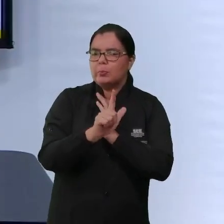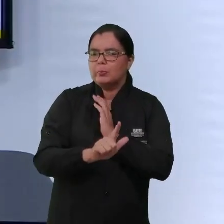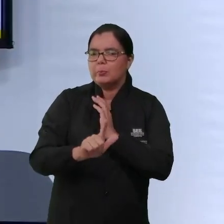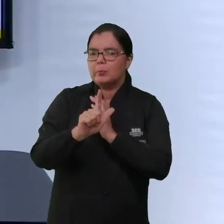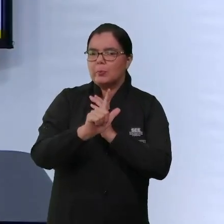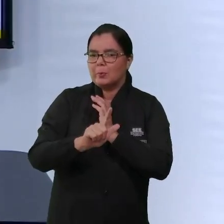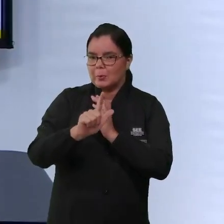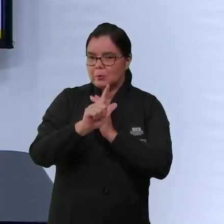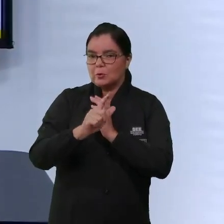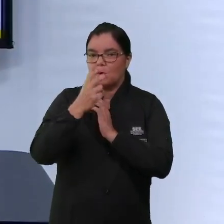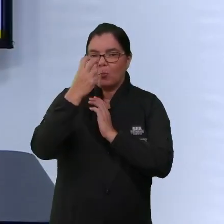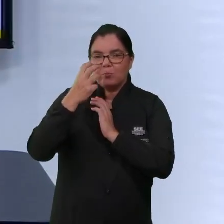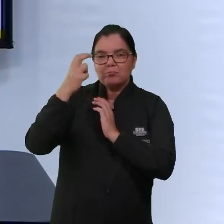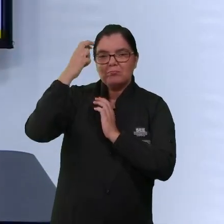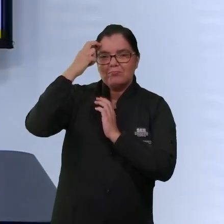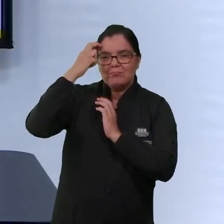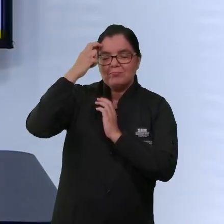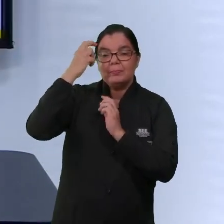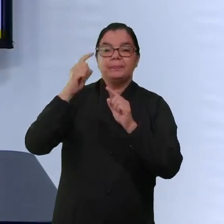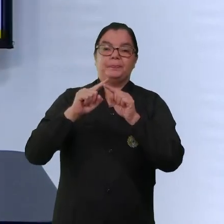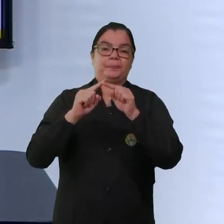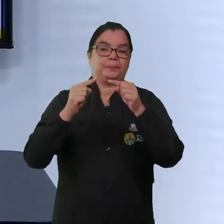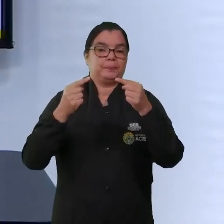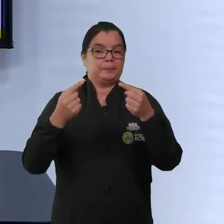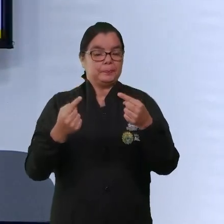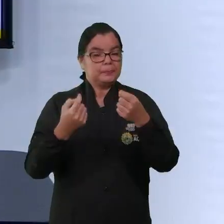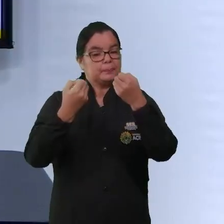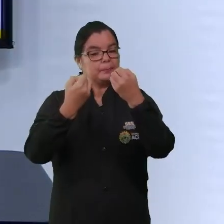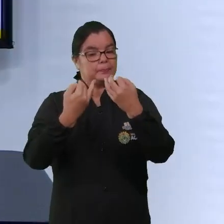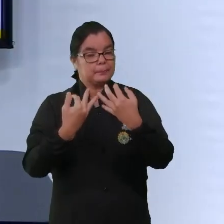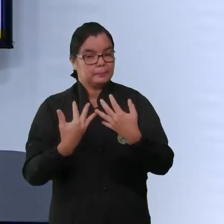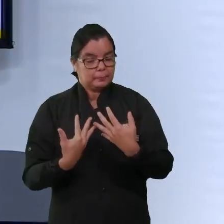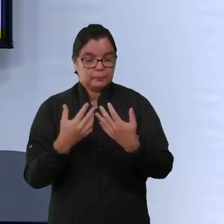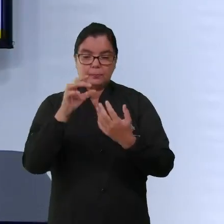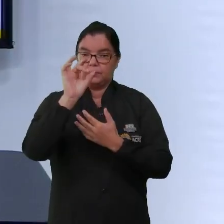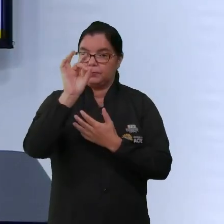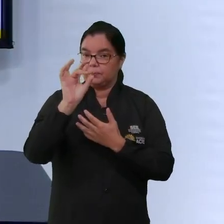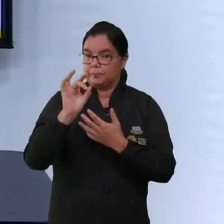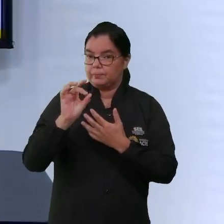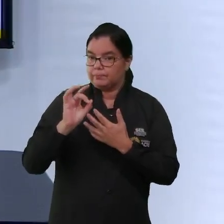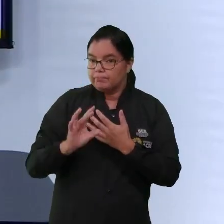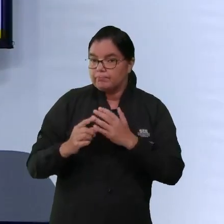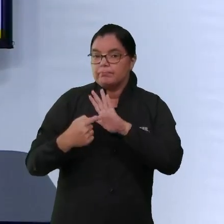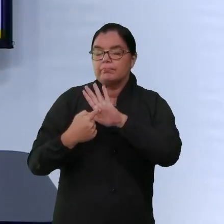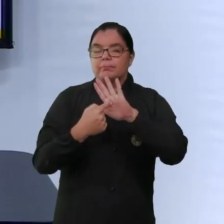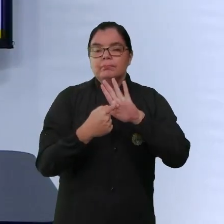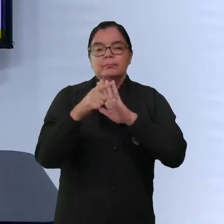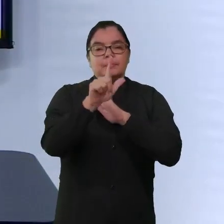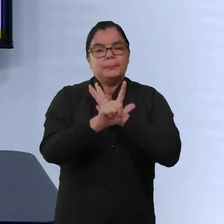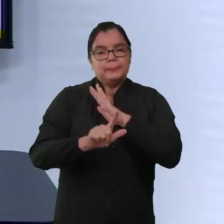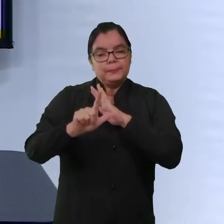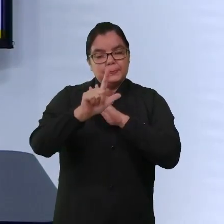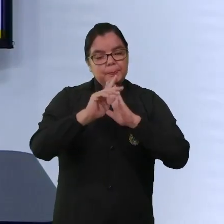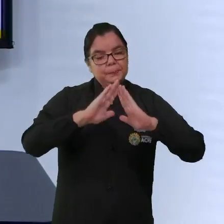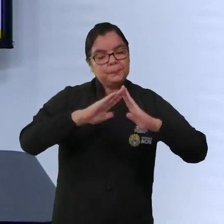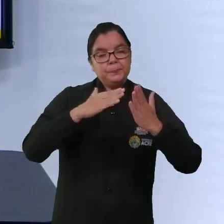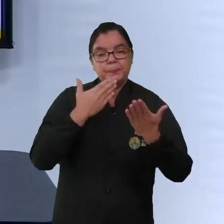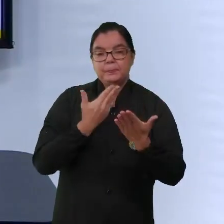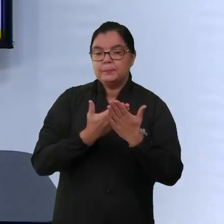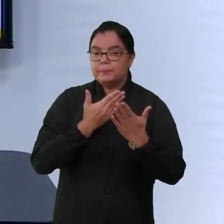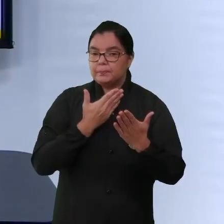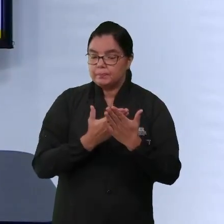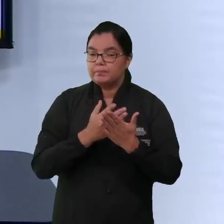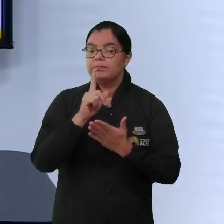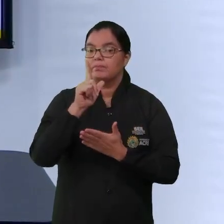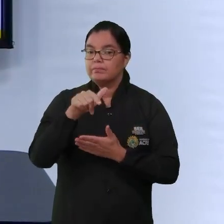de maturidade. No entanto, vale ressaltar que cada manifestação literária, cada escola literária,